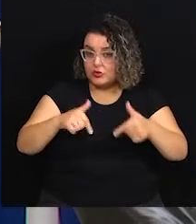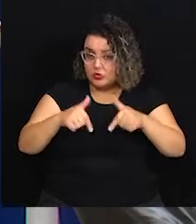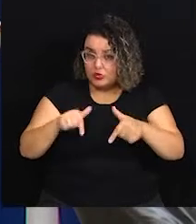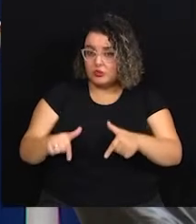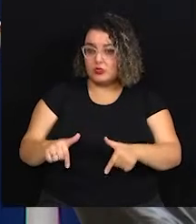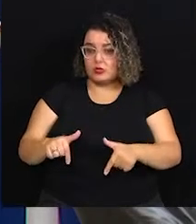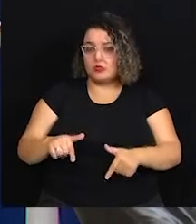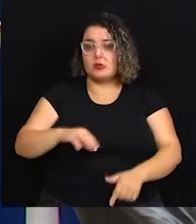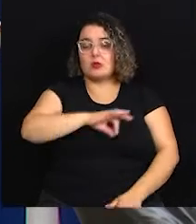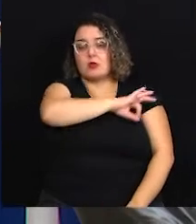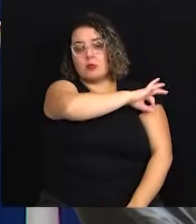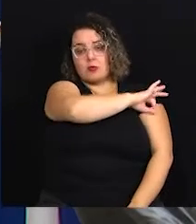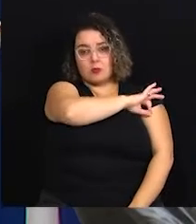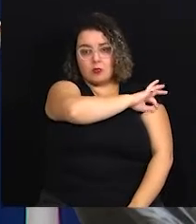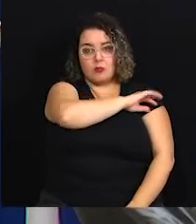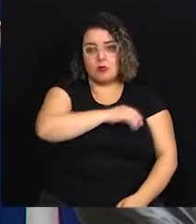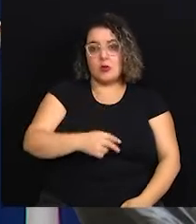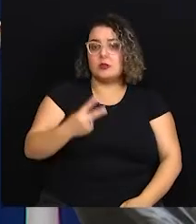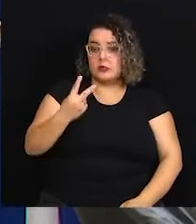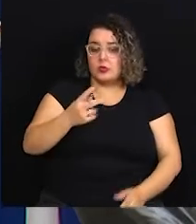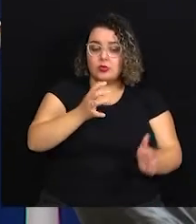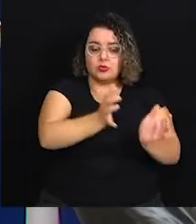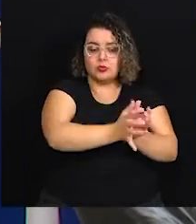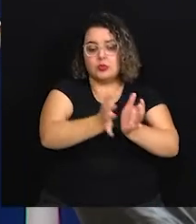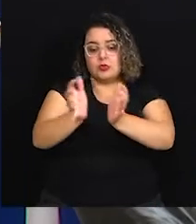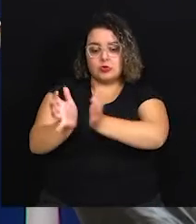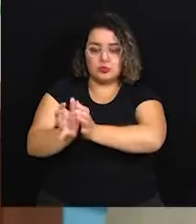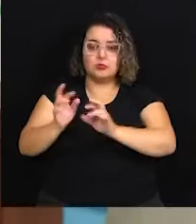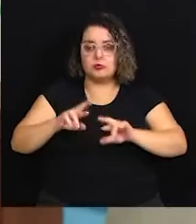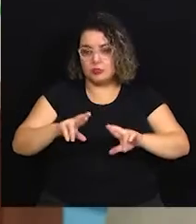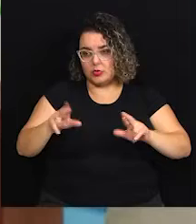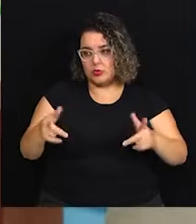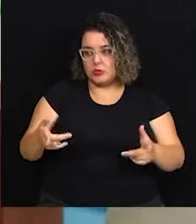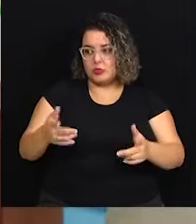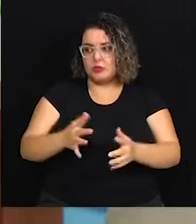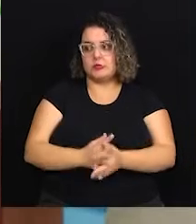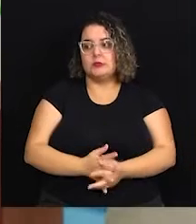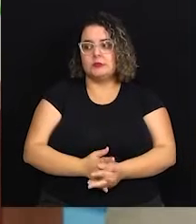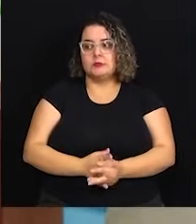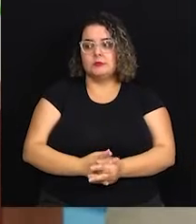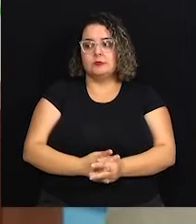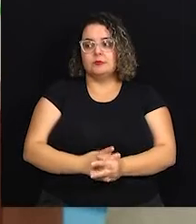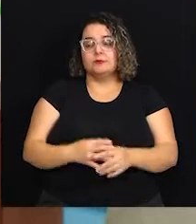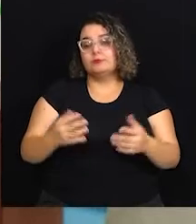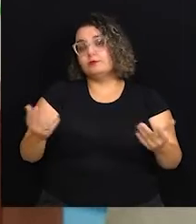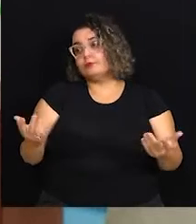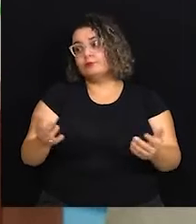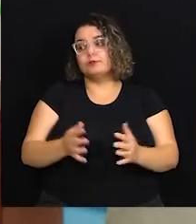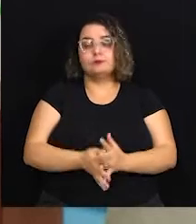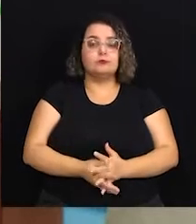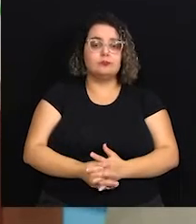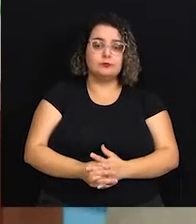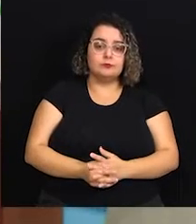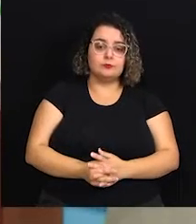com a prefeitura. Então, são 2 grupos diferentes, né? E assim,